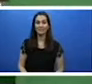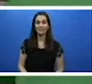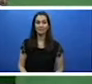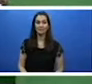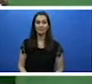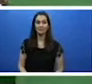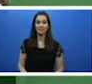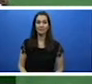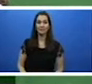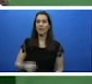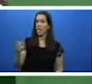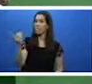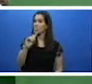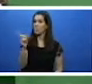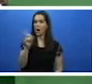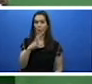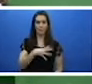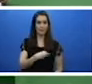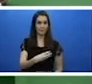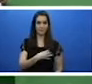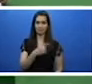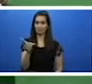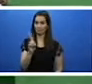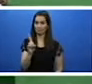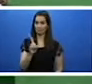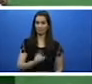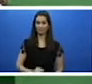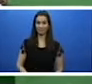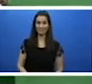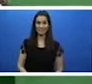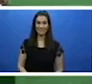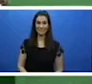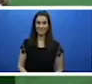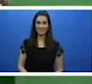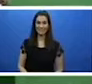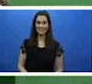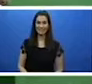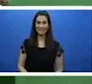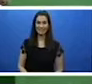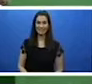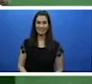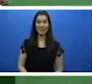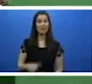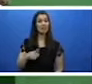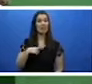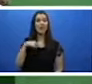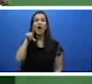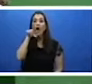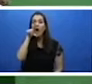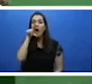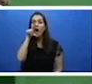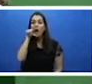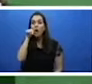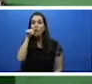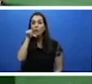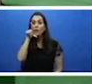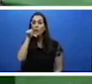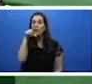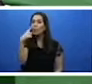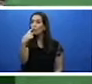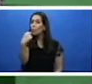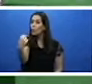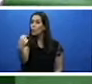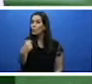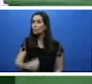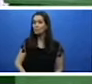Não é um mamífero, tá? Tem bico. Tem bico.